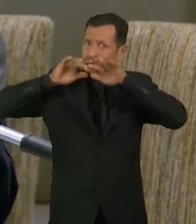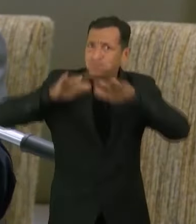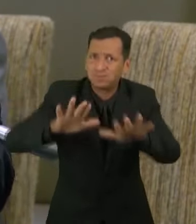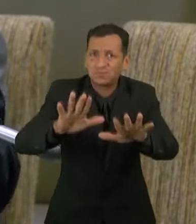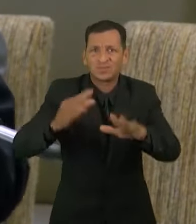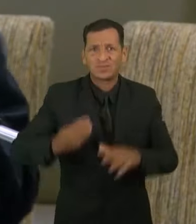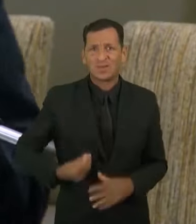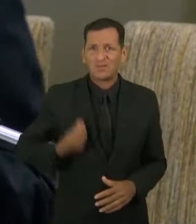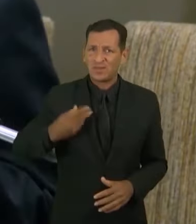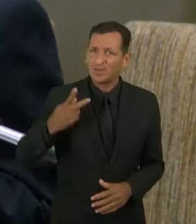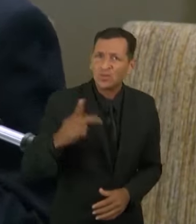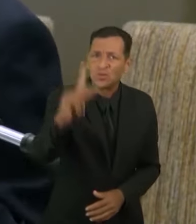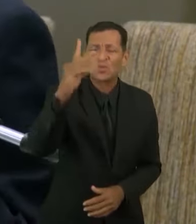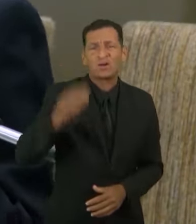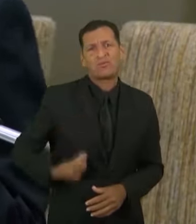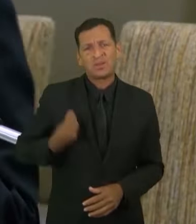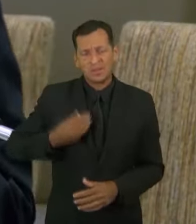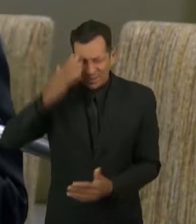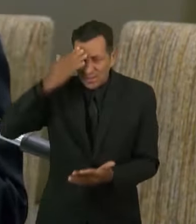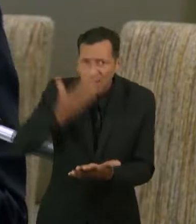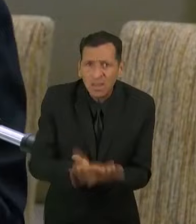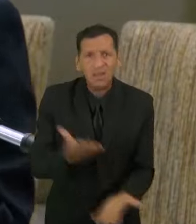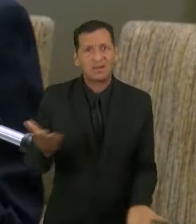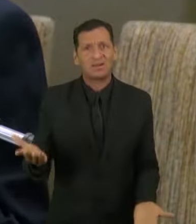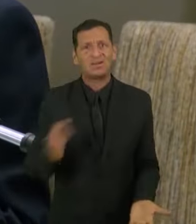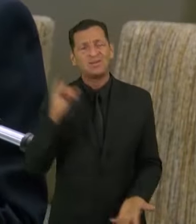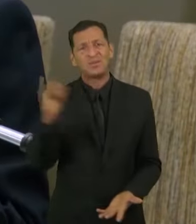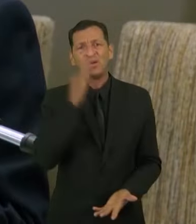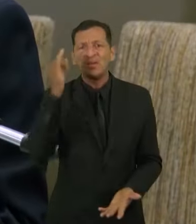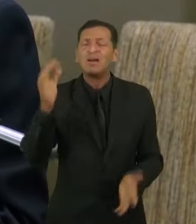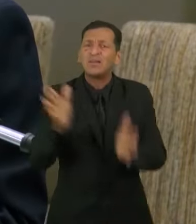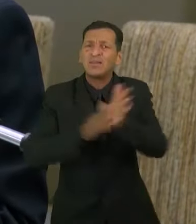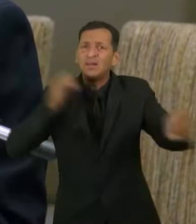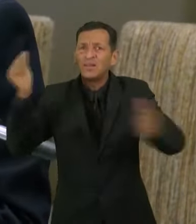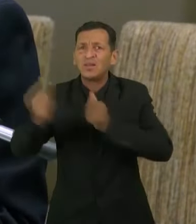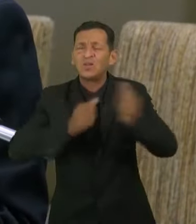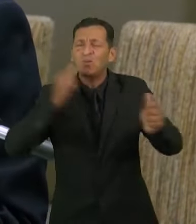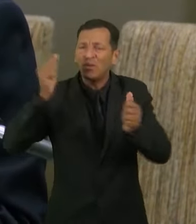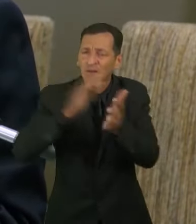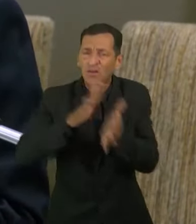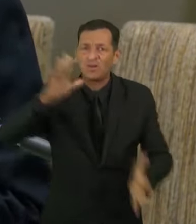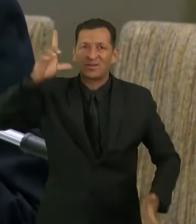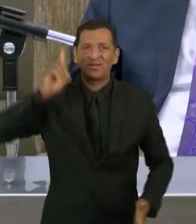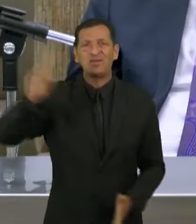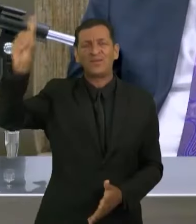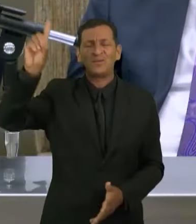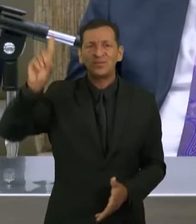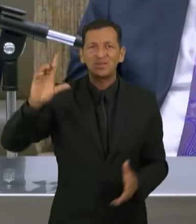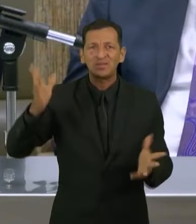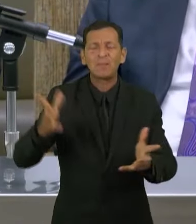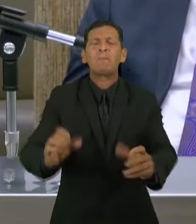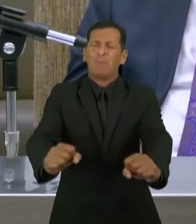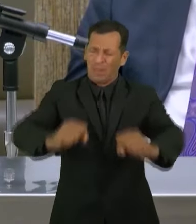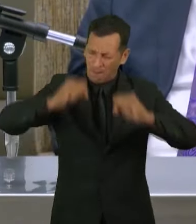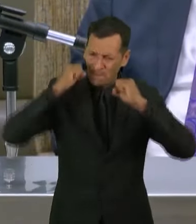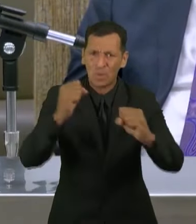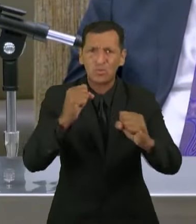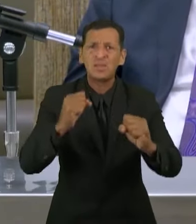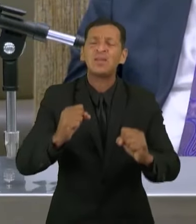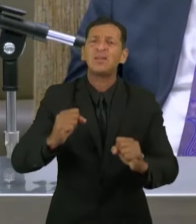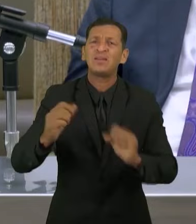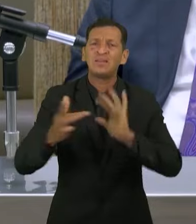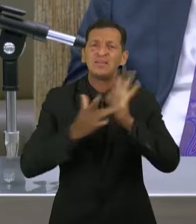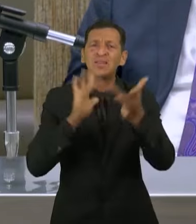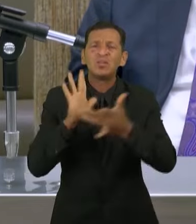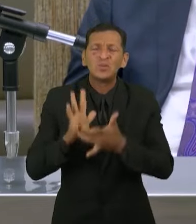favor. Oh, aleluia, glória a Deus. há poder no